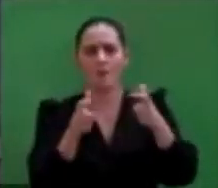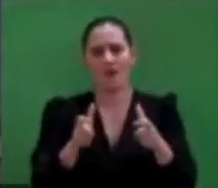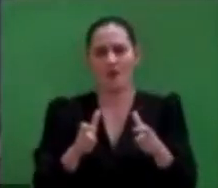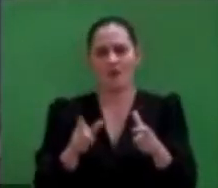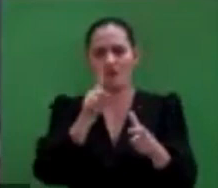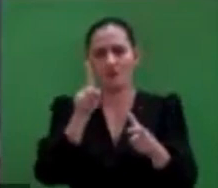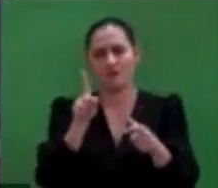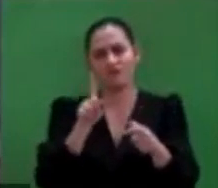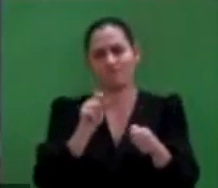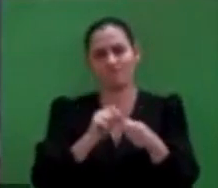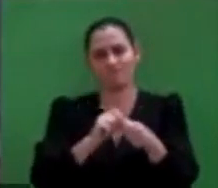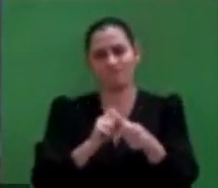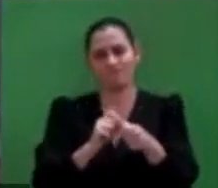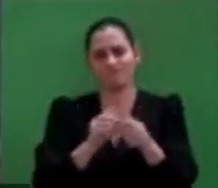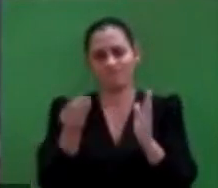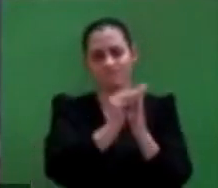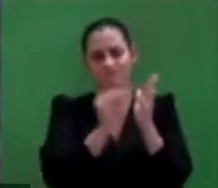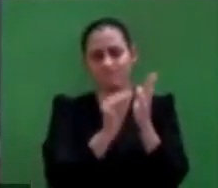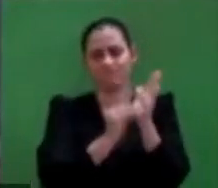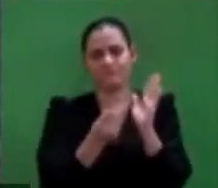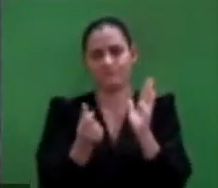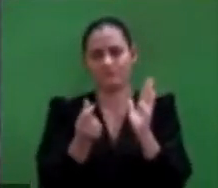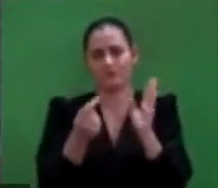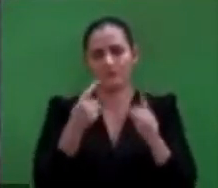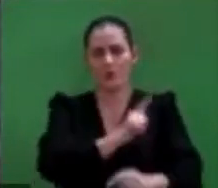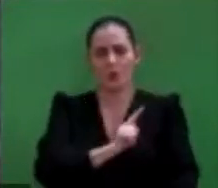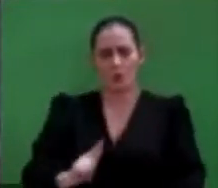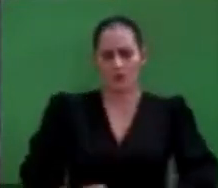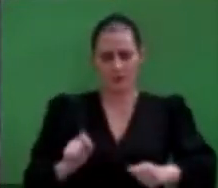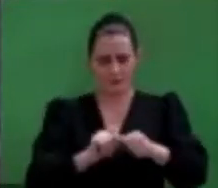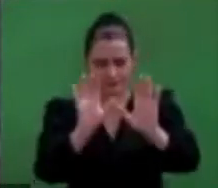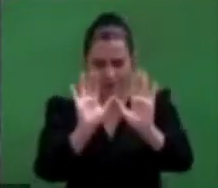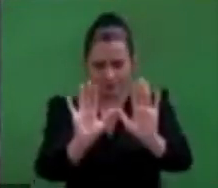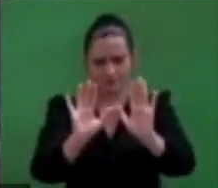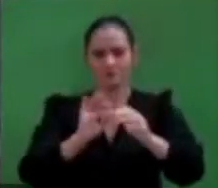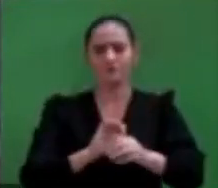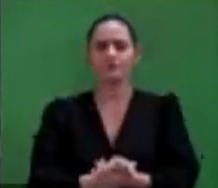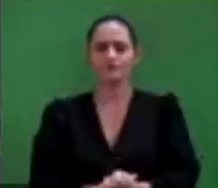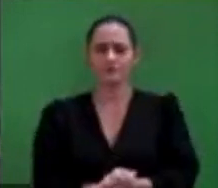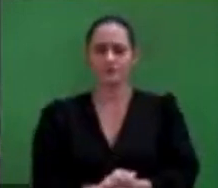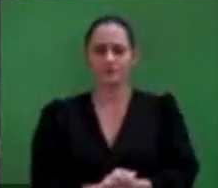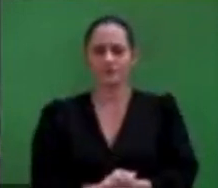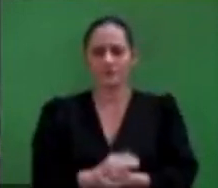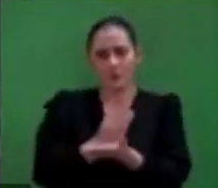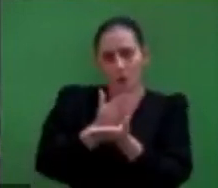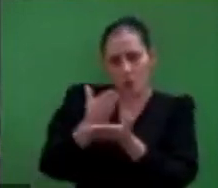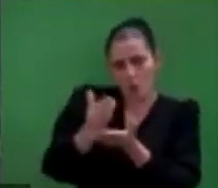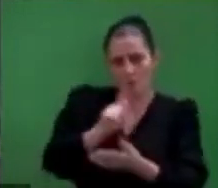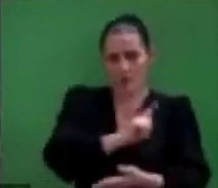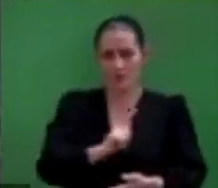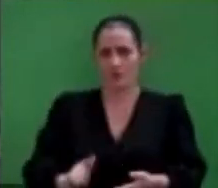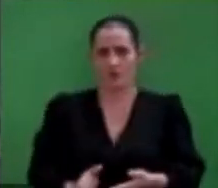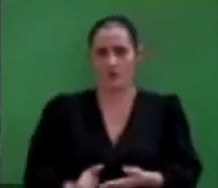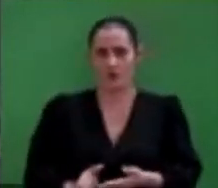faz registro de preço para a obra. O governo está fazendo o seguinte. No início do governo,